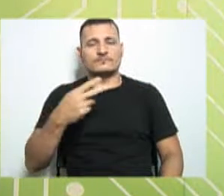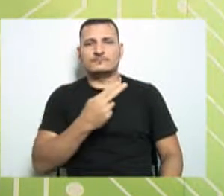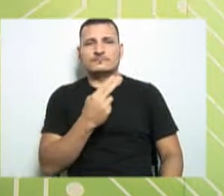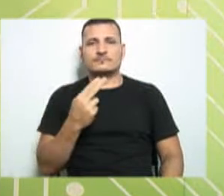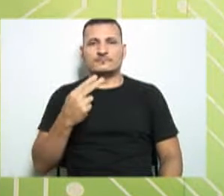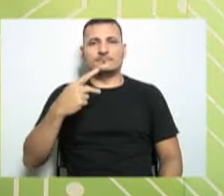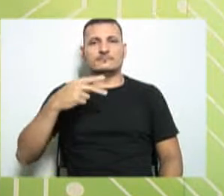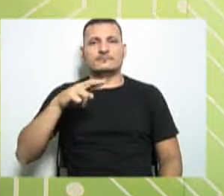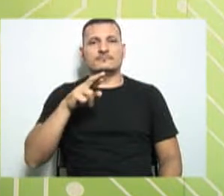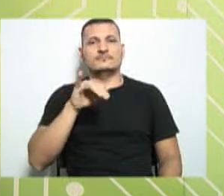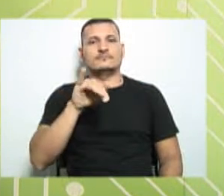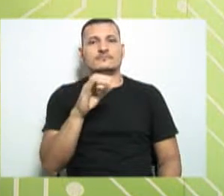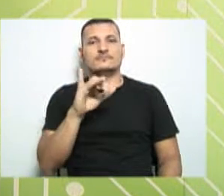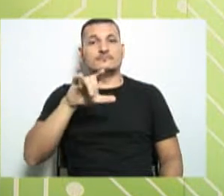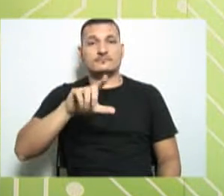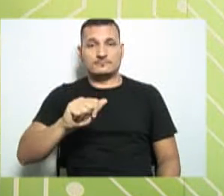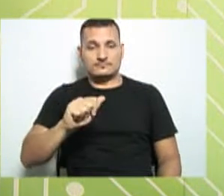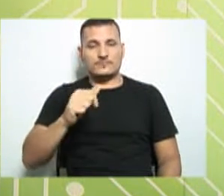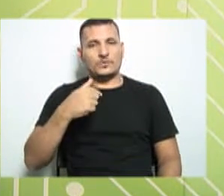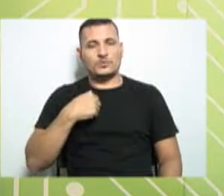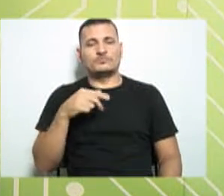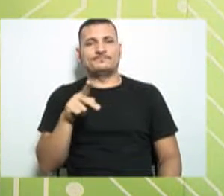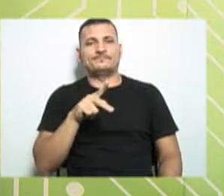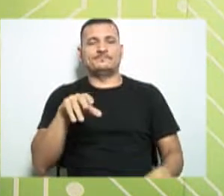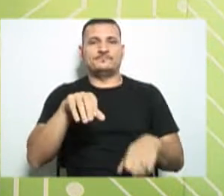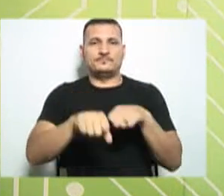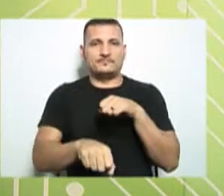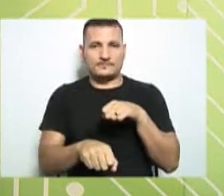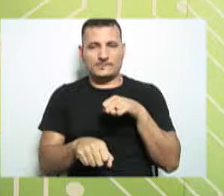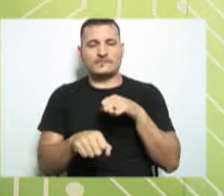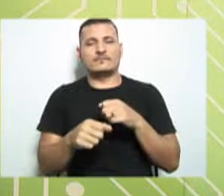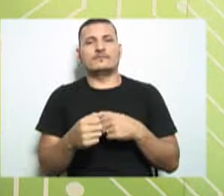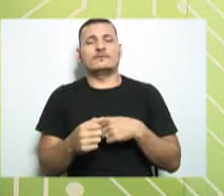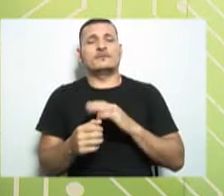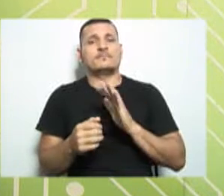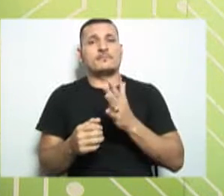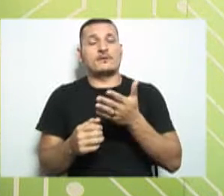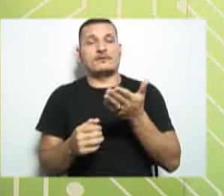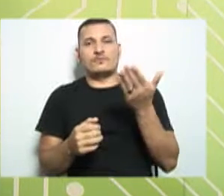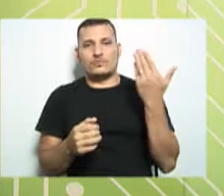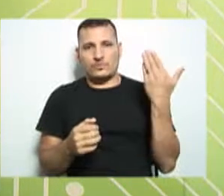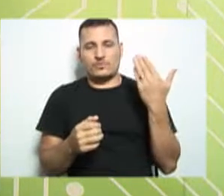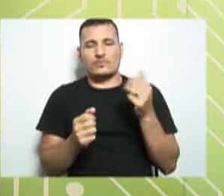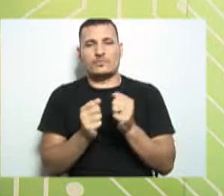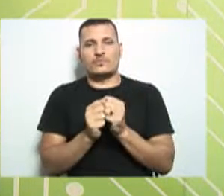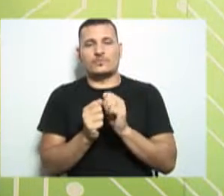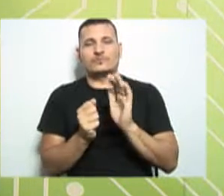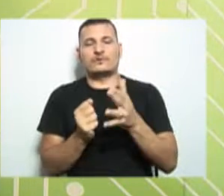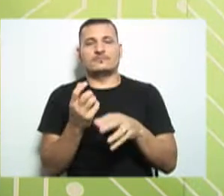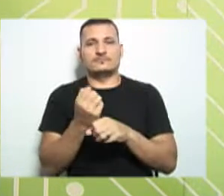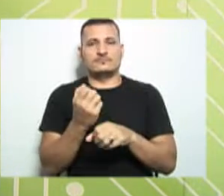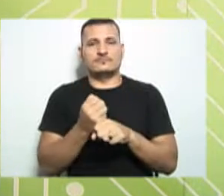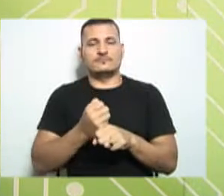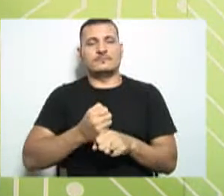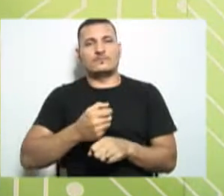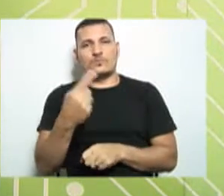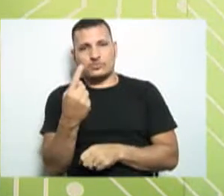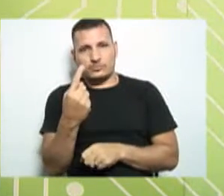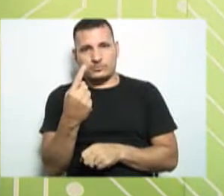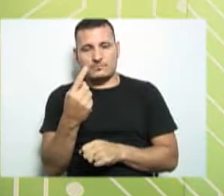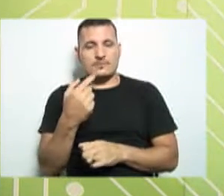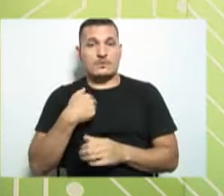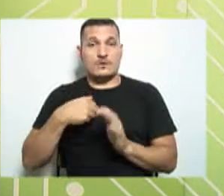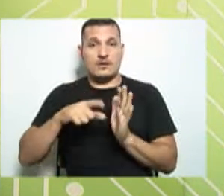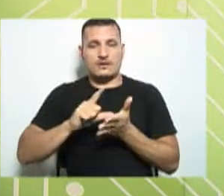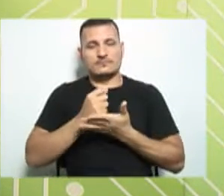com vocês como professora formadora, mas já estivemos juntos na Contabilidade de Empresas Cooperativistas 1, só que como